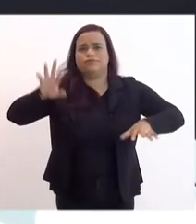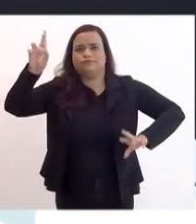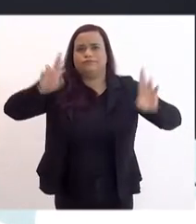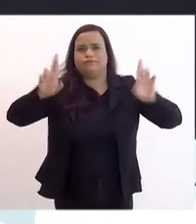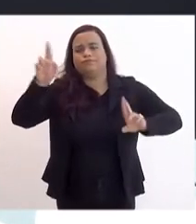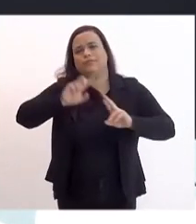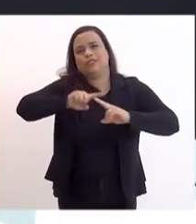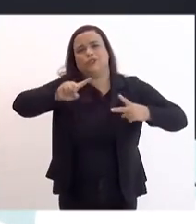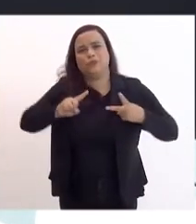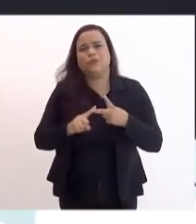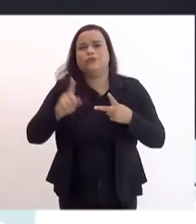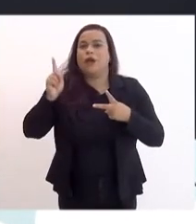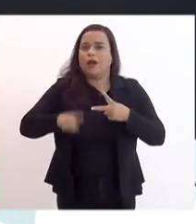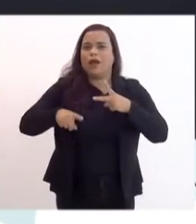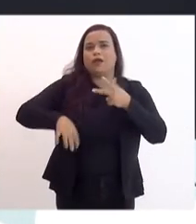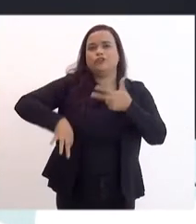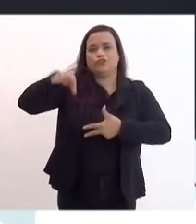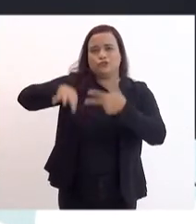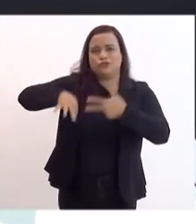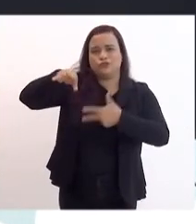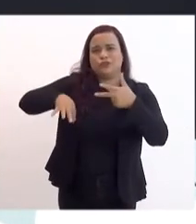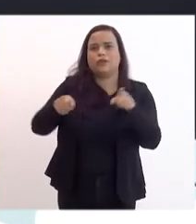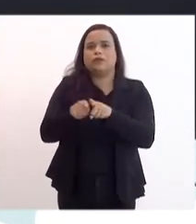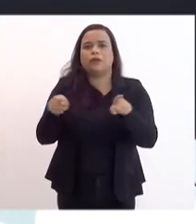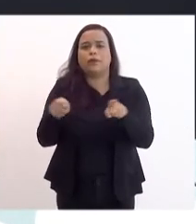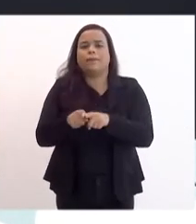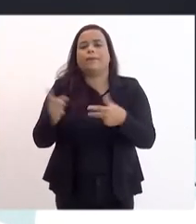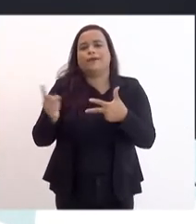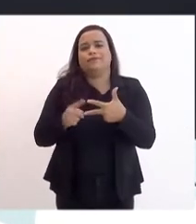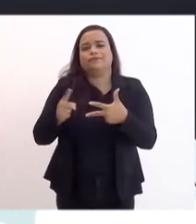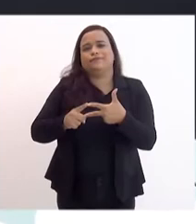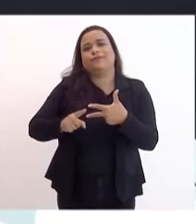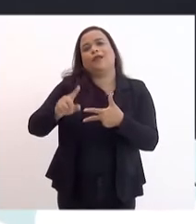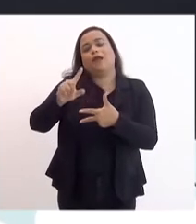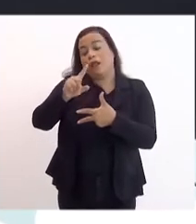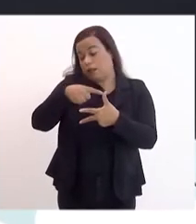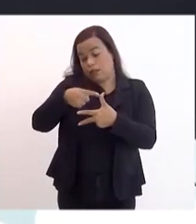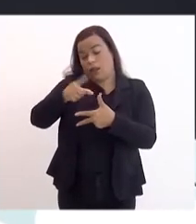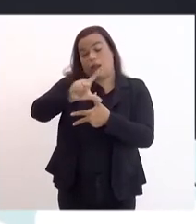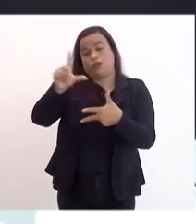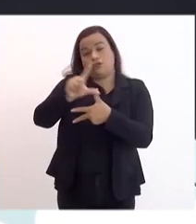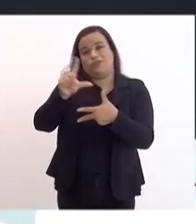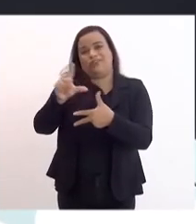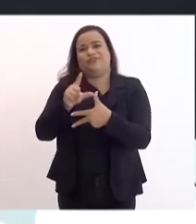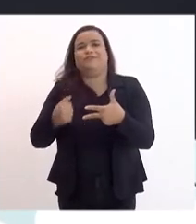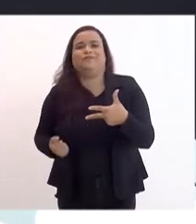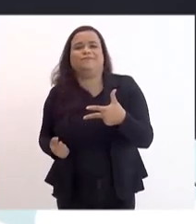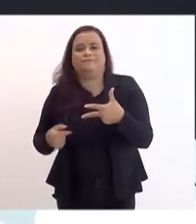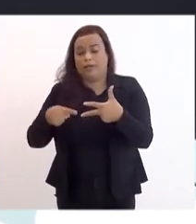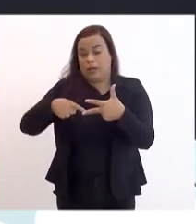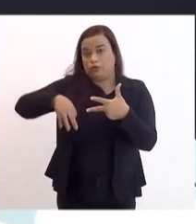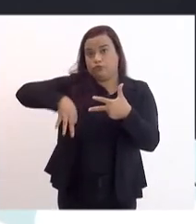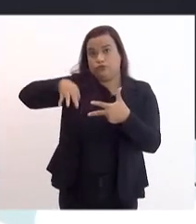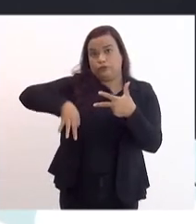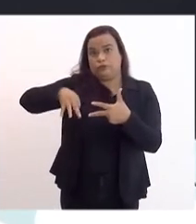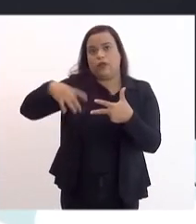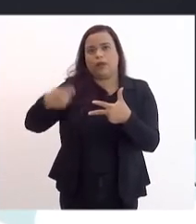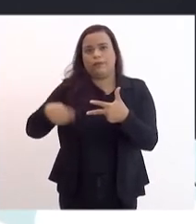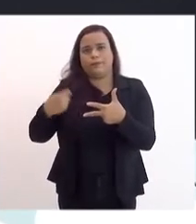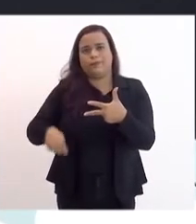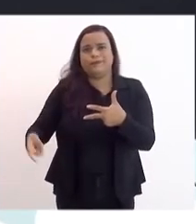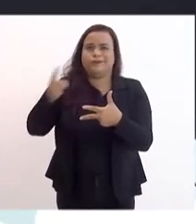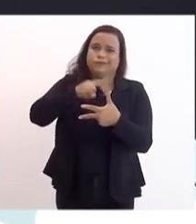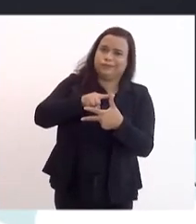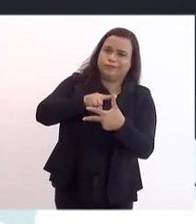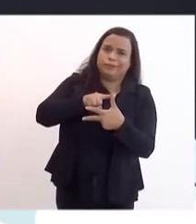do judiciário e do legislativo. Do judiciário, porque para ele criar, precisa de projeto de lei, tem que